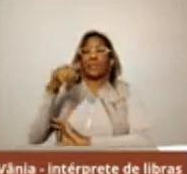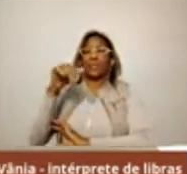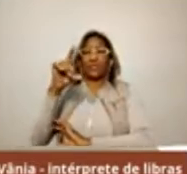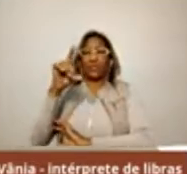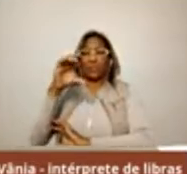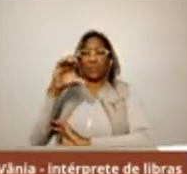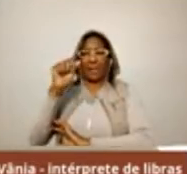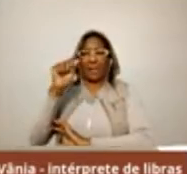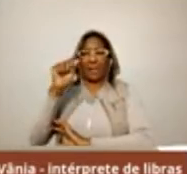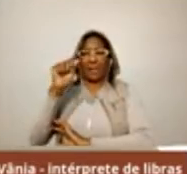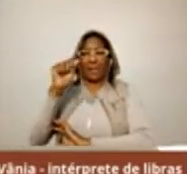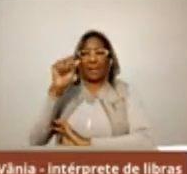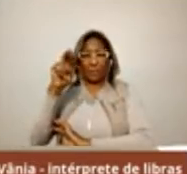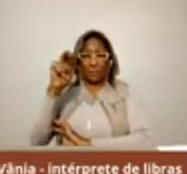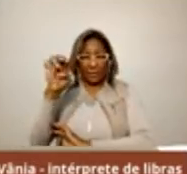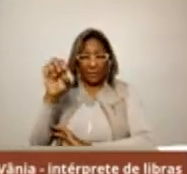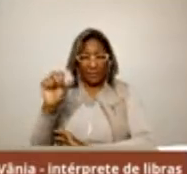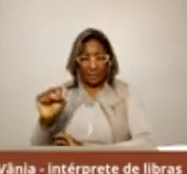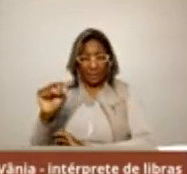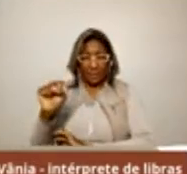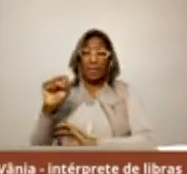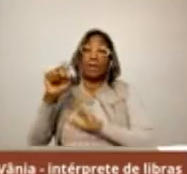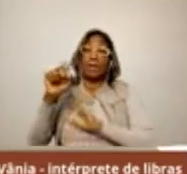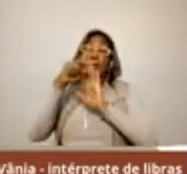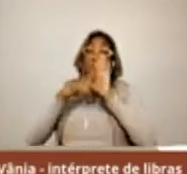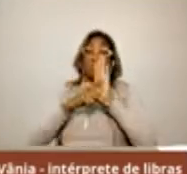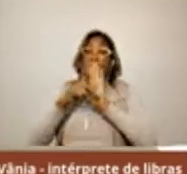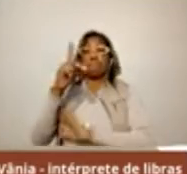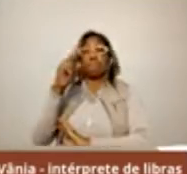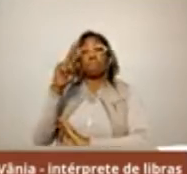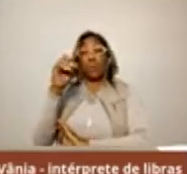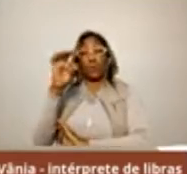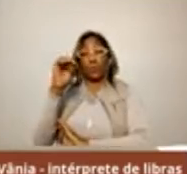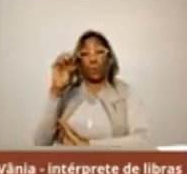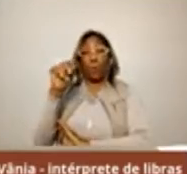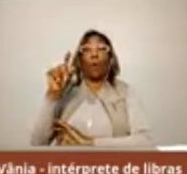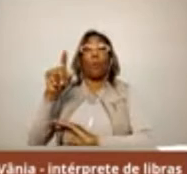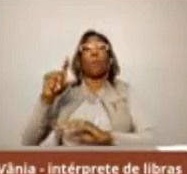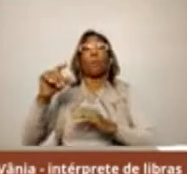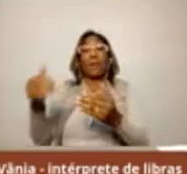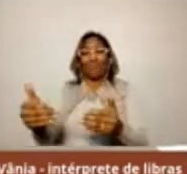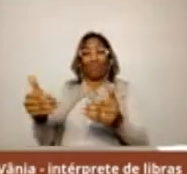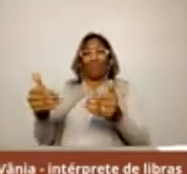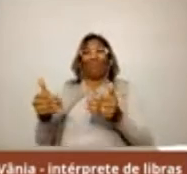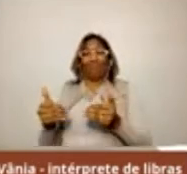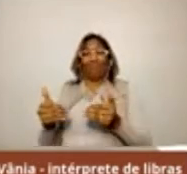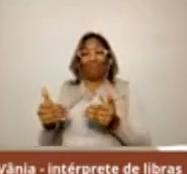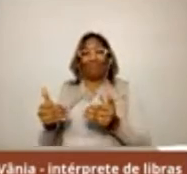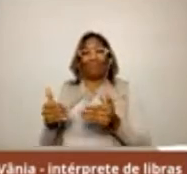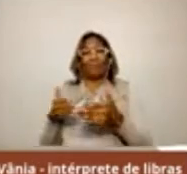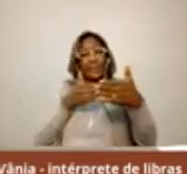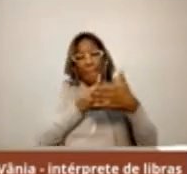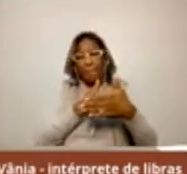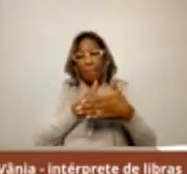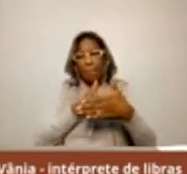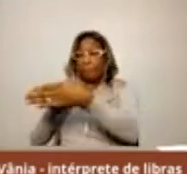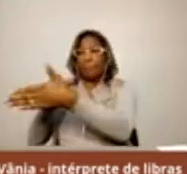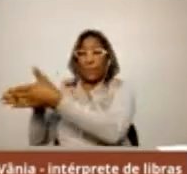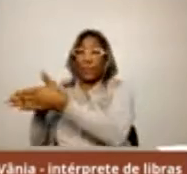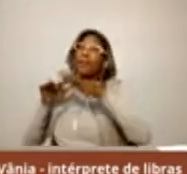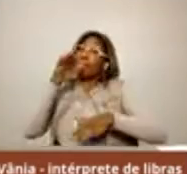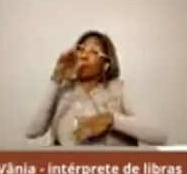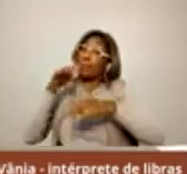importância do método não tomar medidas mais drásticas para todo o estado e ao mesmo tempo não